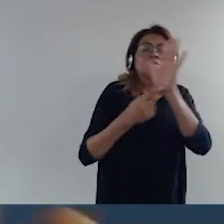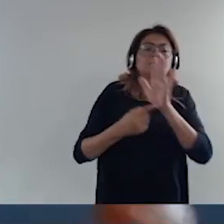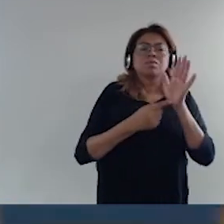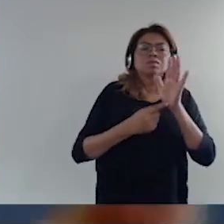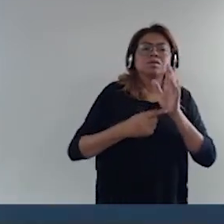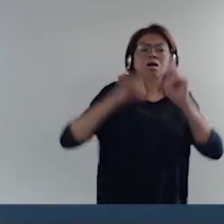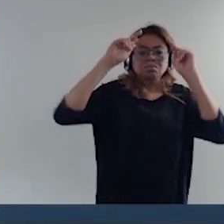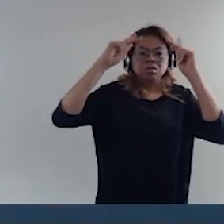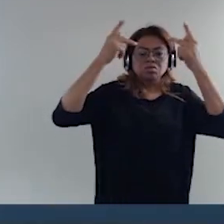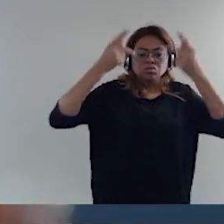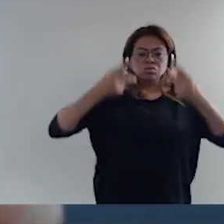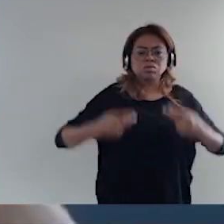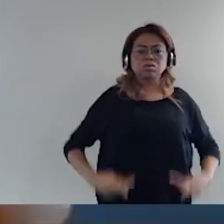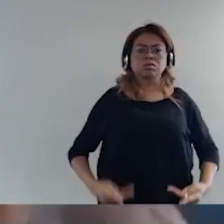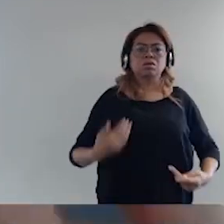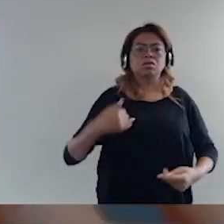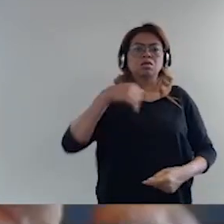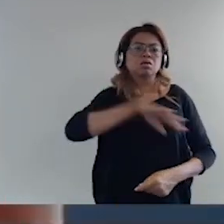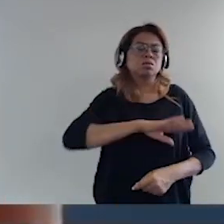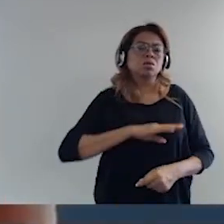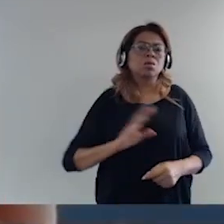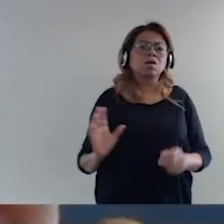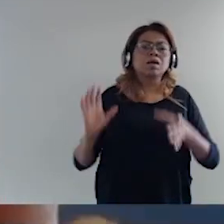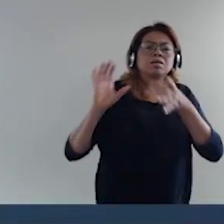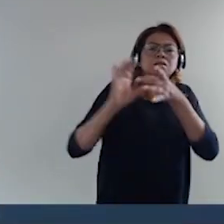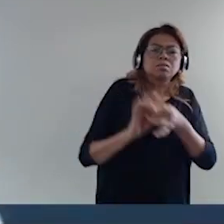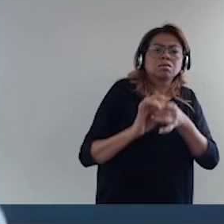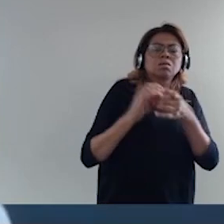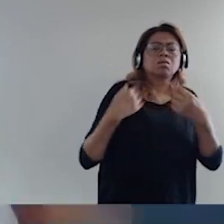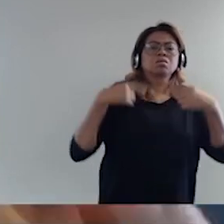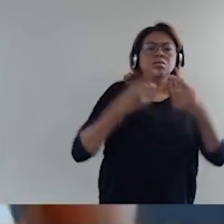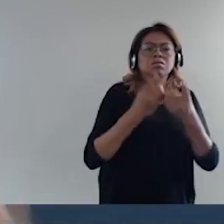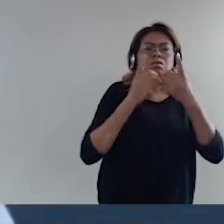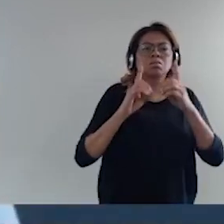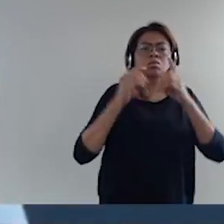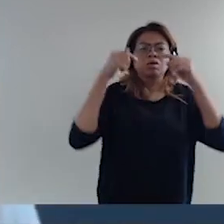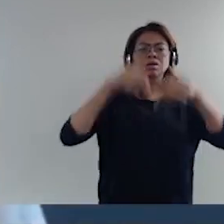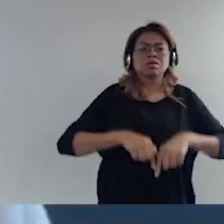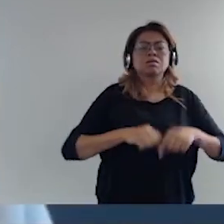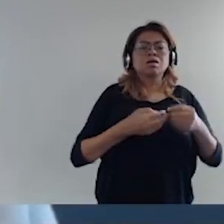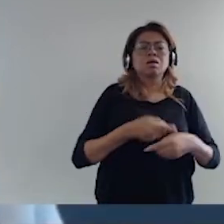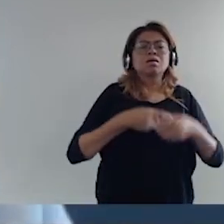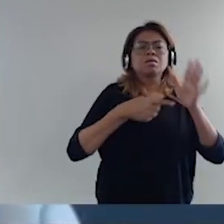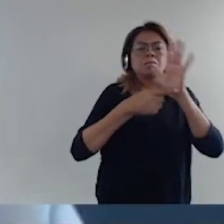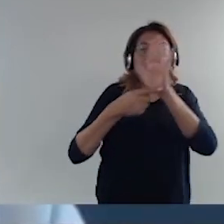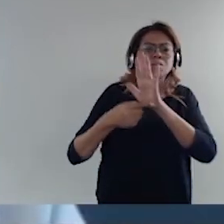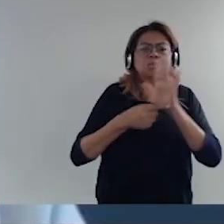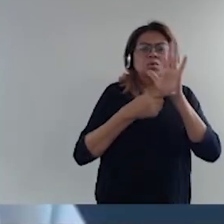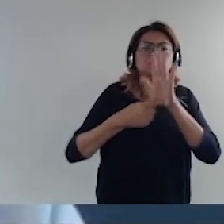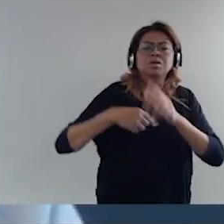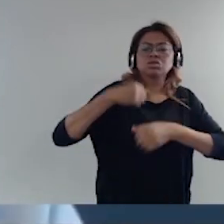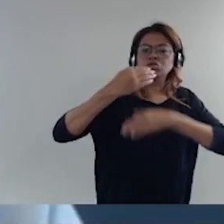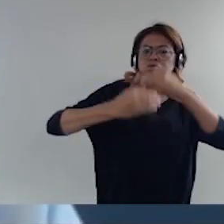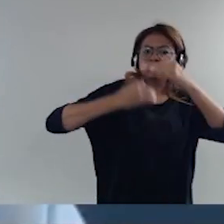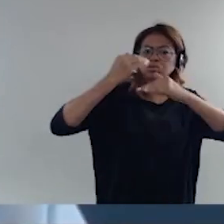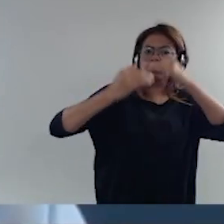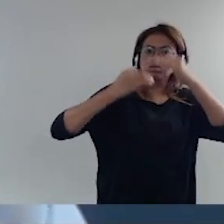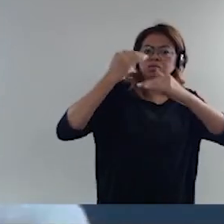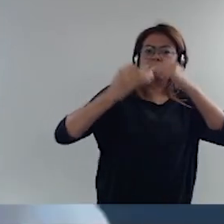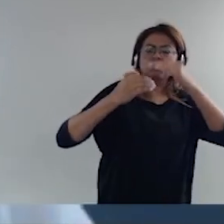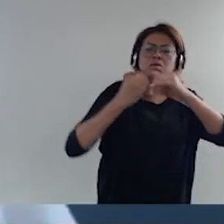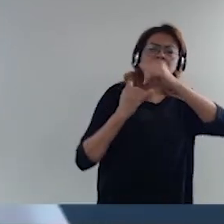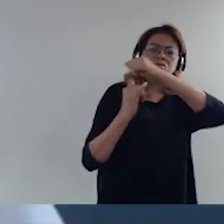Essa consolidação democrática do país que parte para a construção de